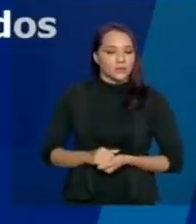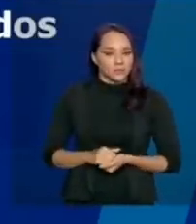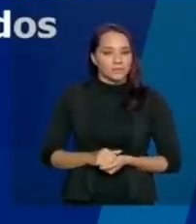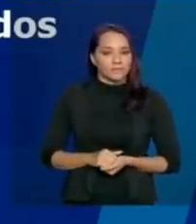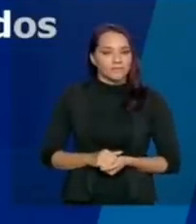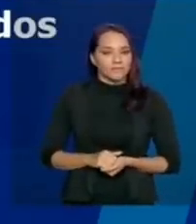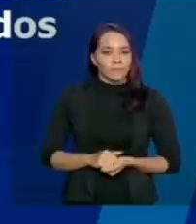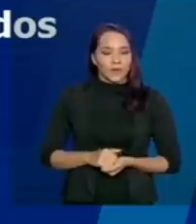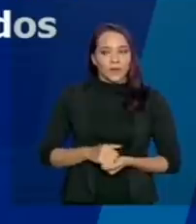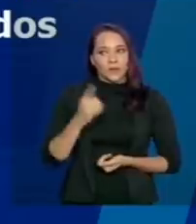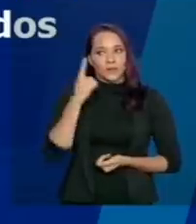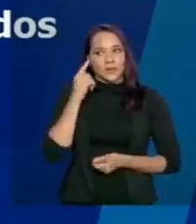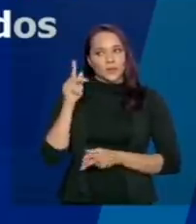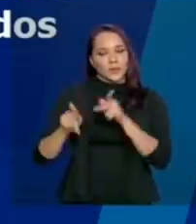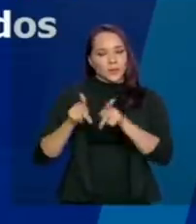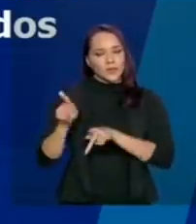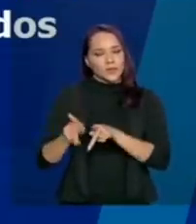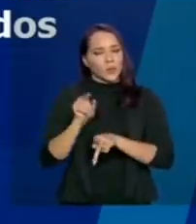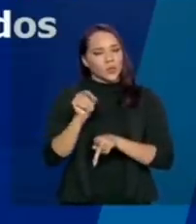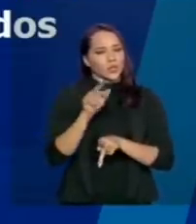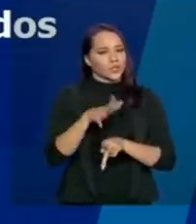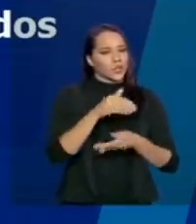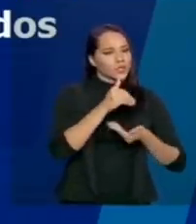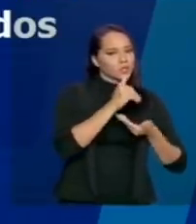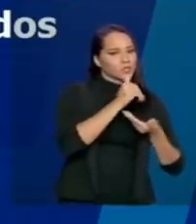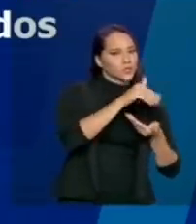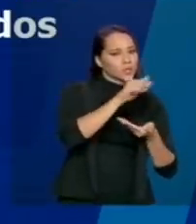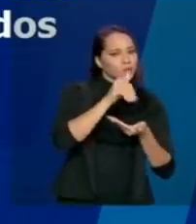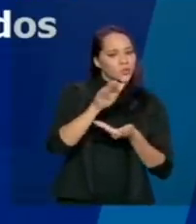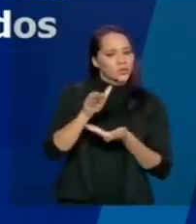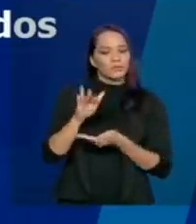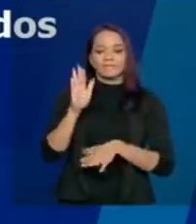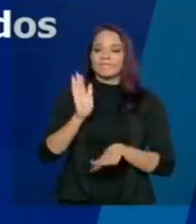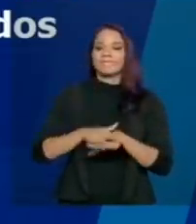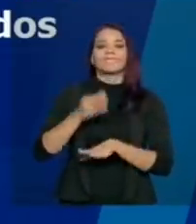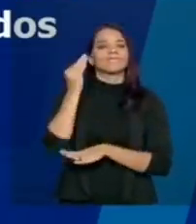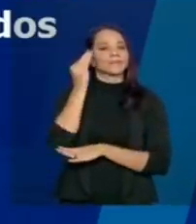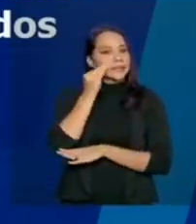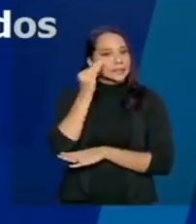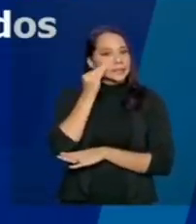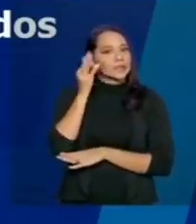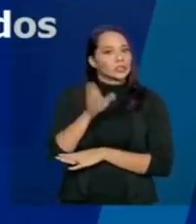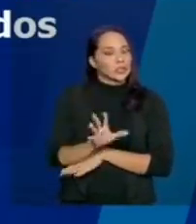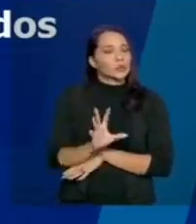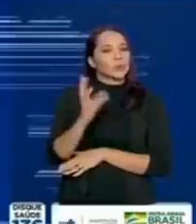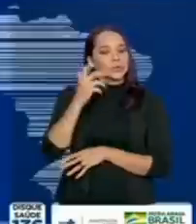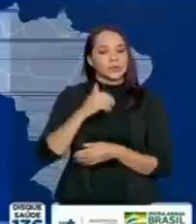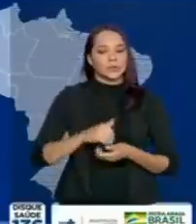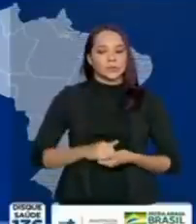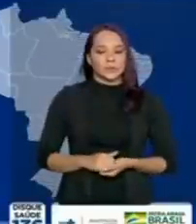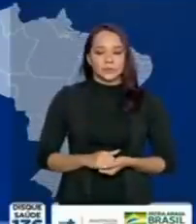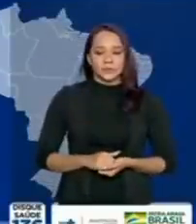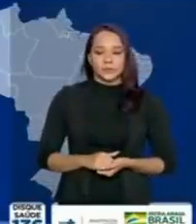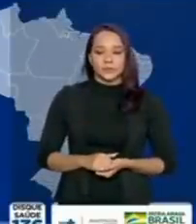a nossa população e o que já foi distribuído, é uma das maiores testagens que já aconteceram. Pode ir?